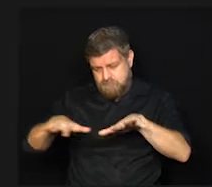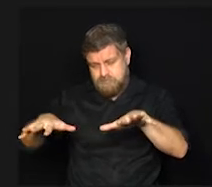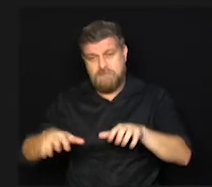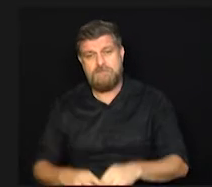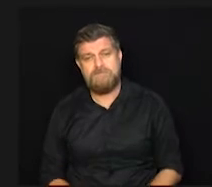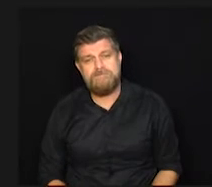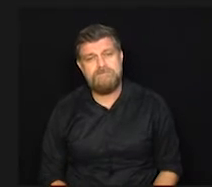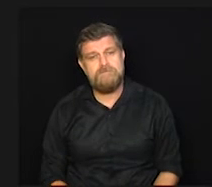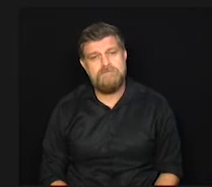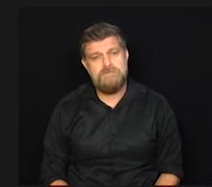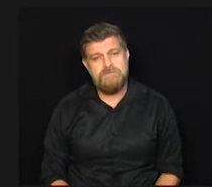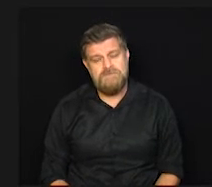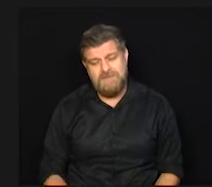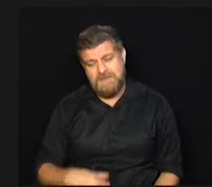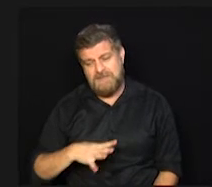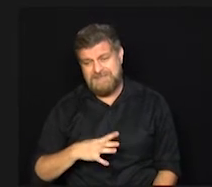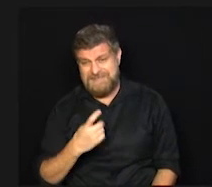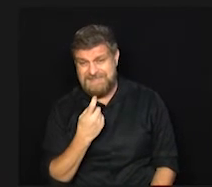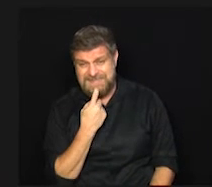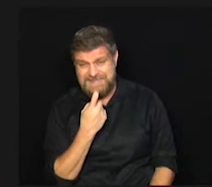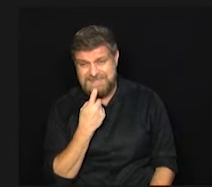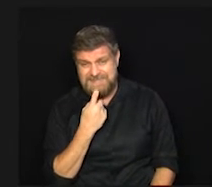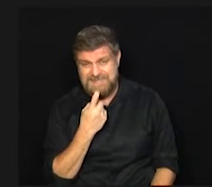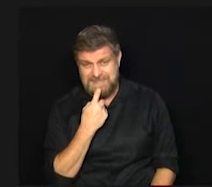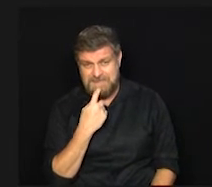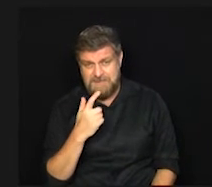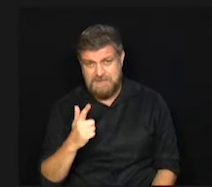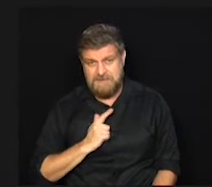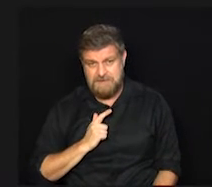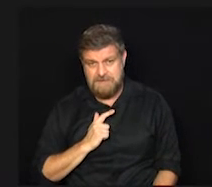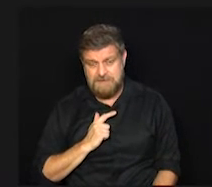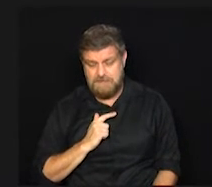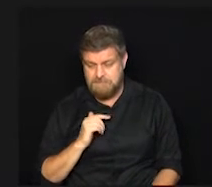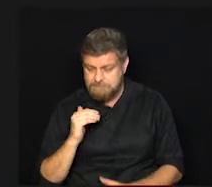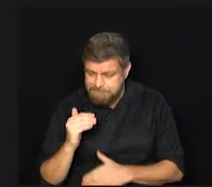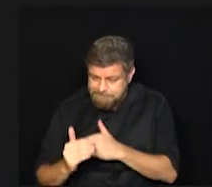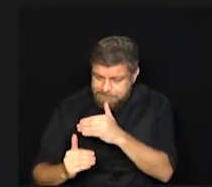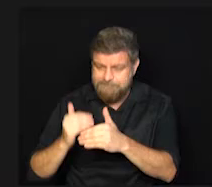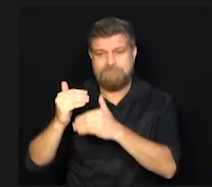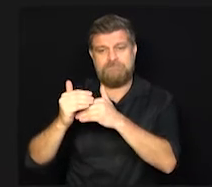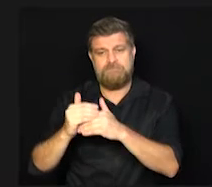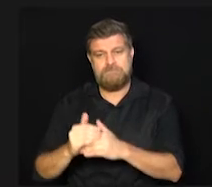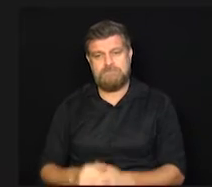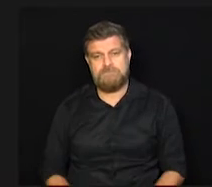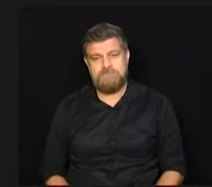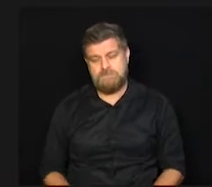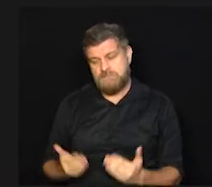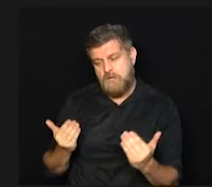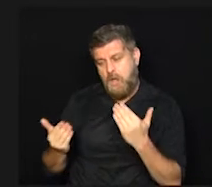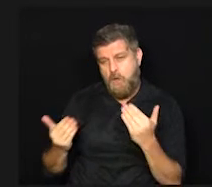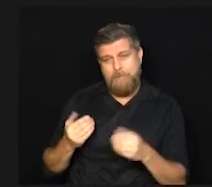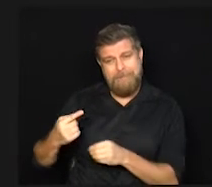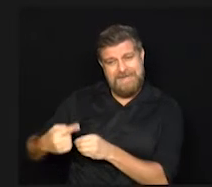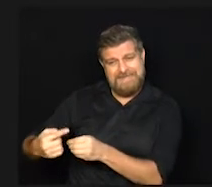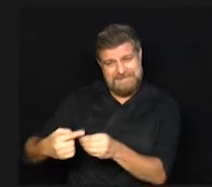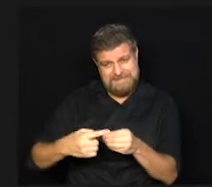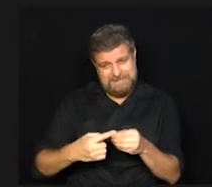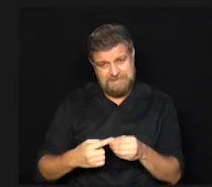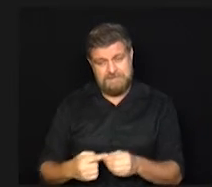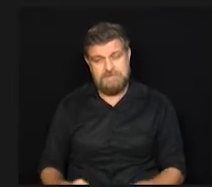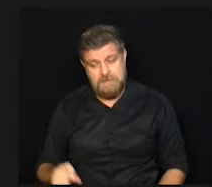Eu digo que Campinas, ela está passos à frente, né? Em relação a algumas